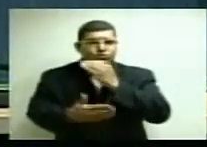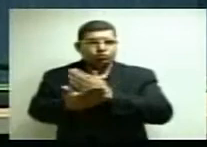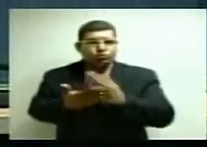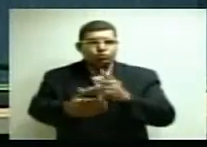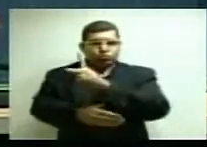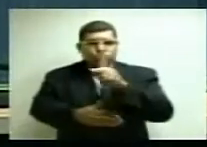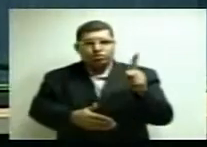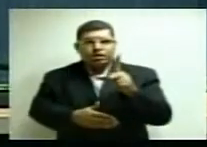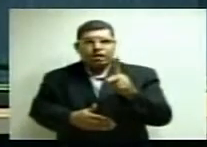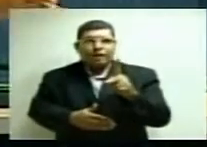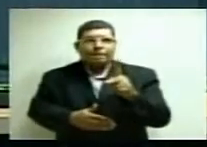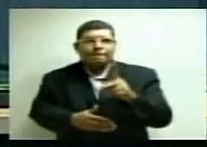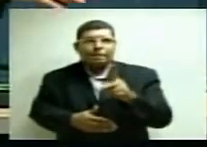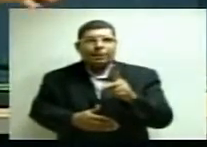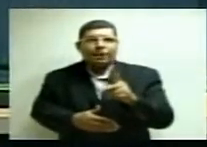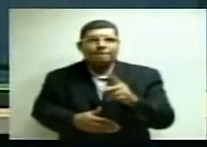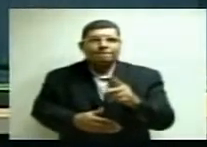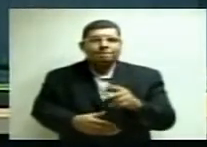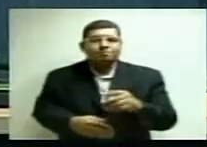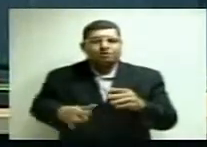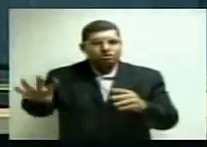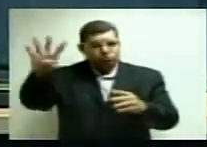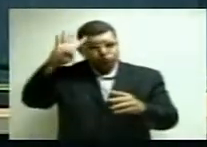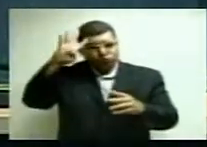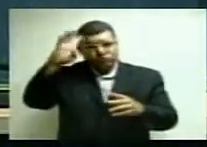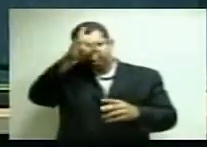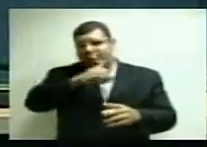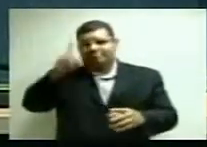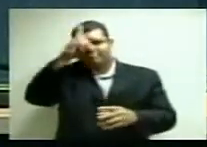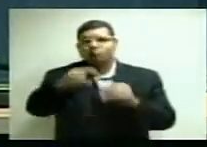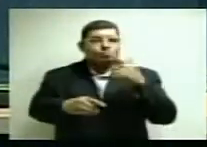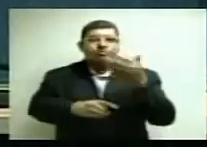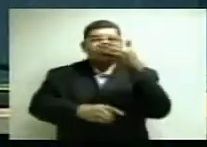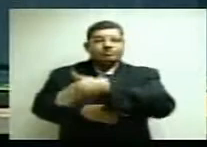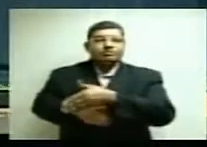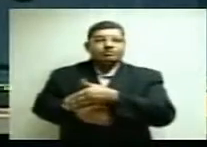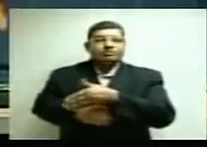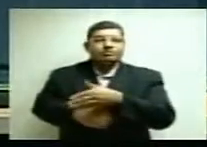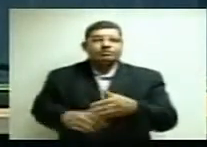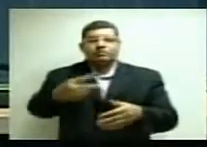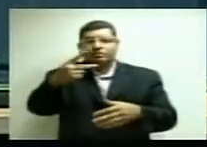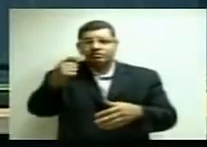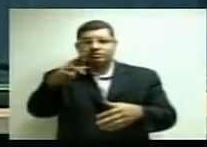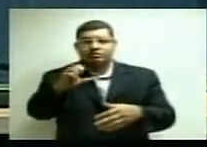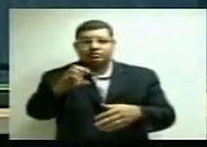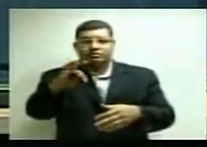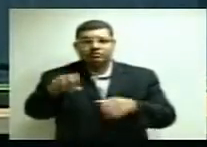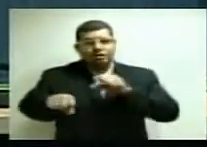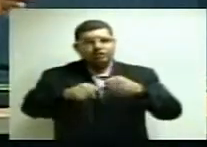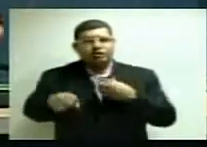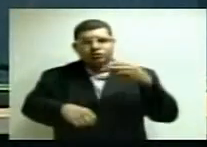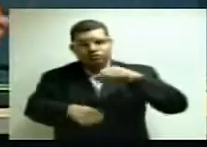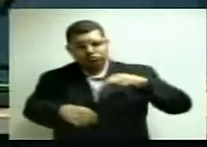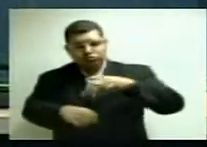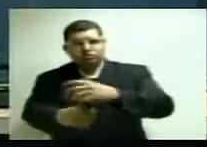iniciativa da prefeitura na quarta e no domingo, mas não tem lá um paraciclo. Eu que vou